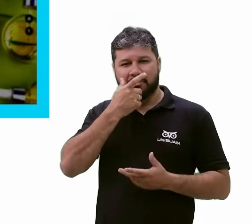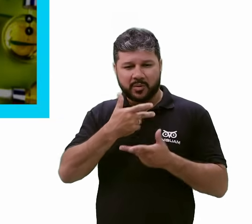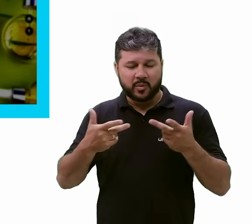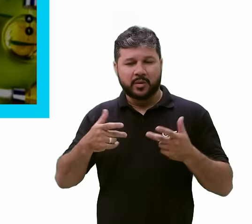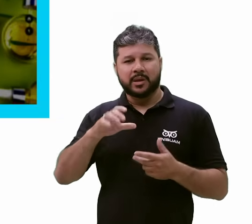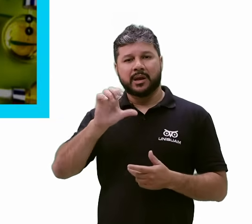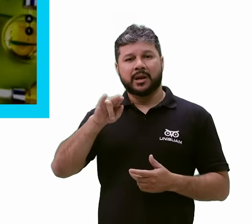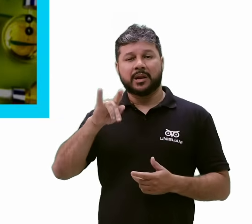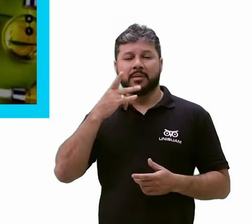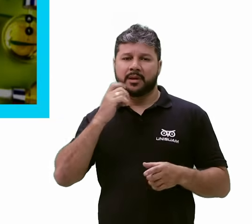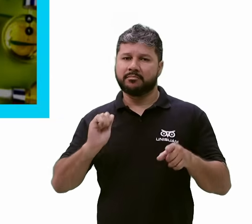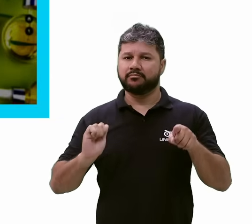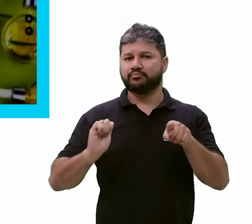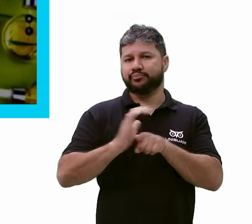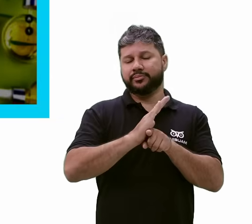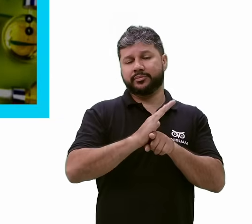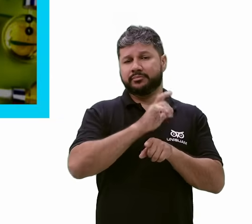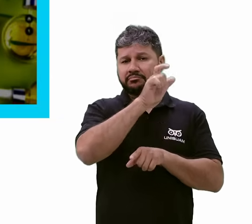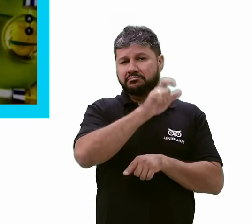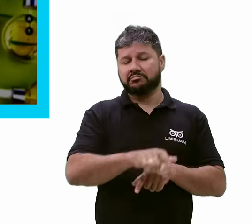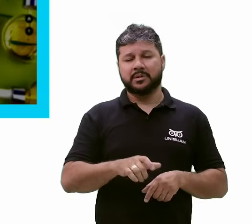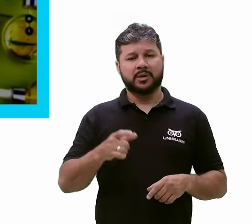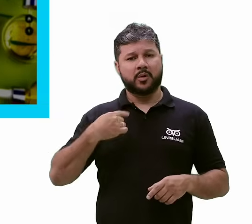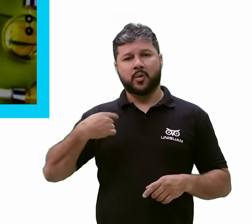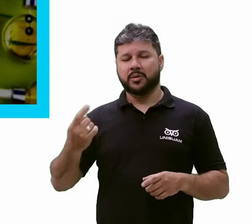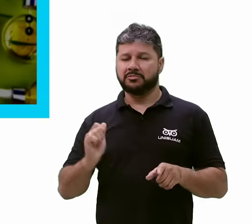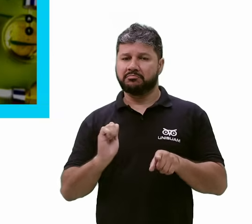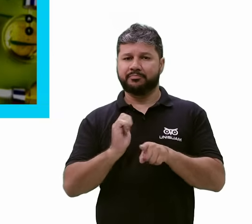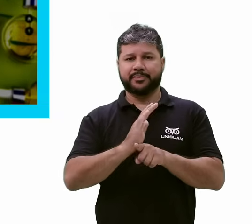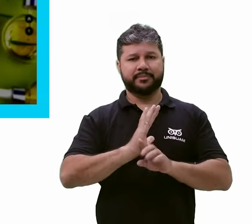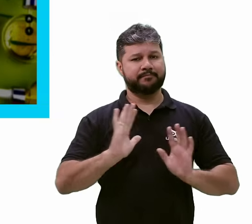tá? Como? Em desobediência civil.